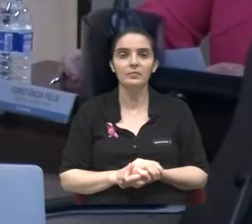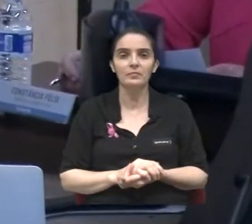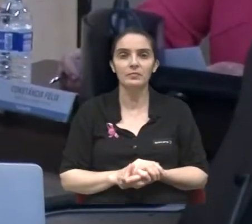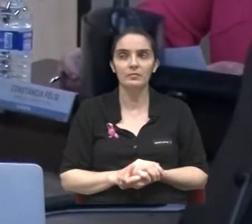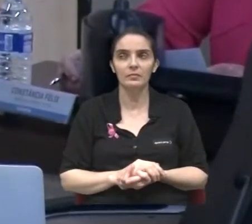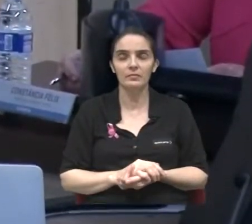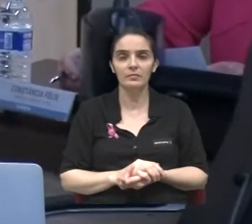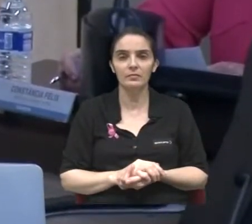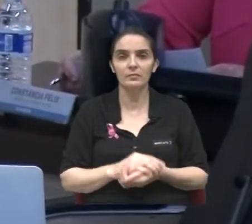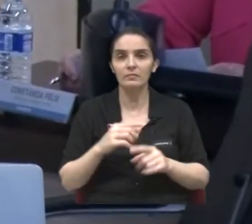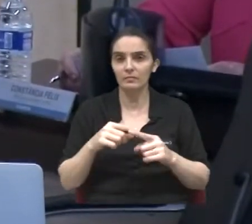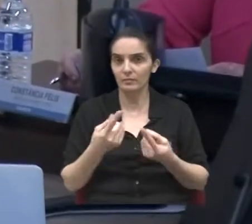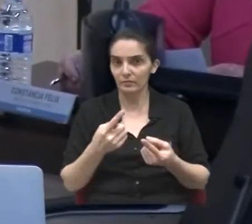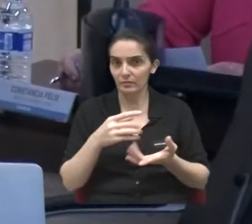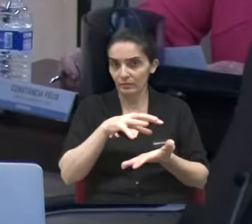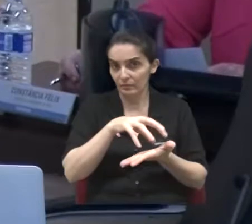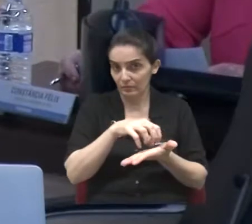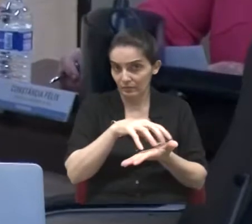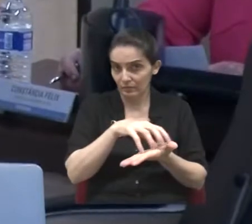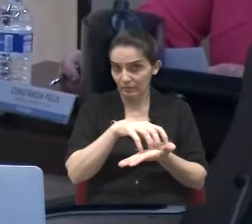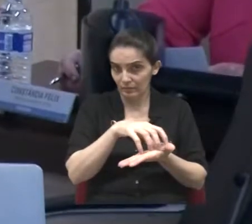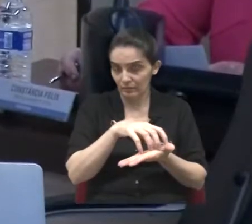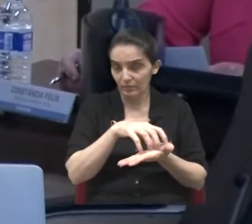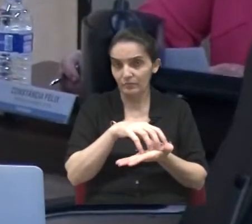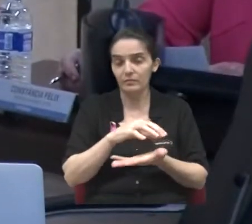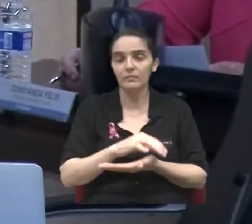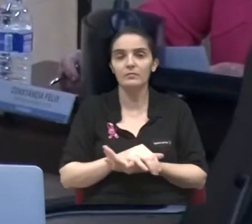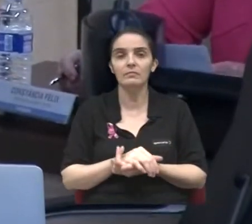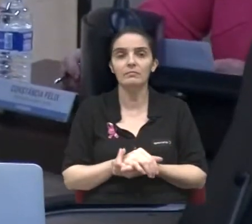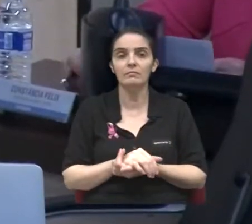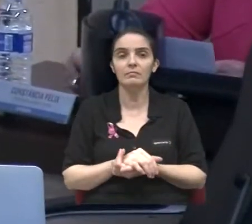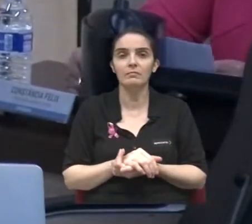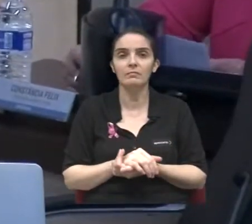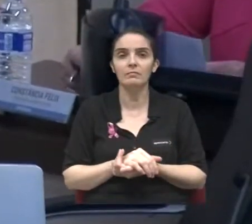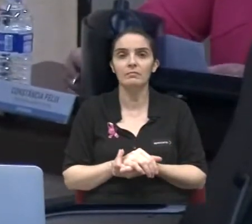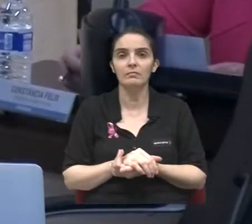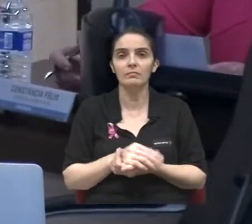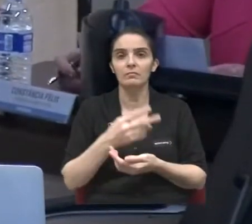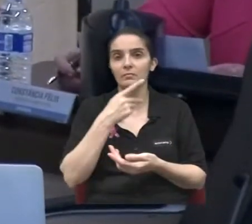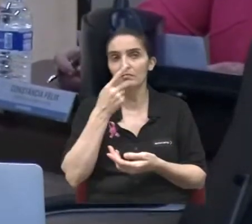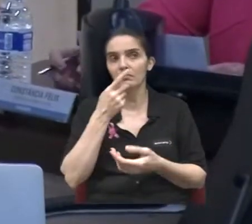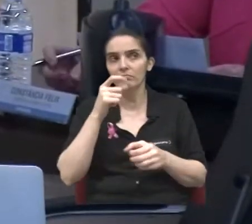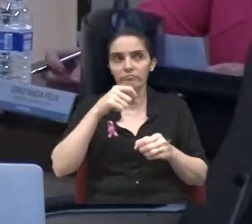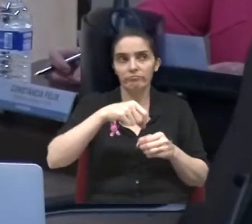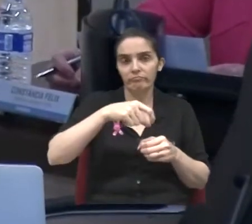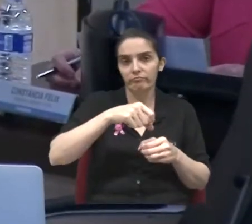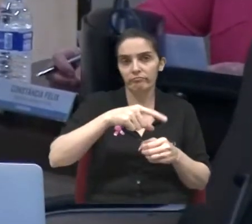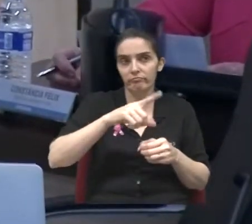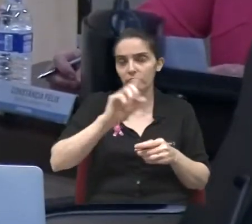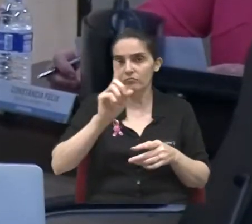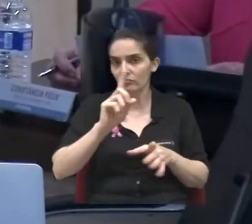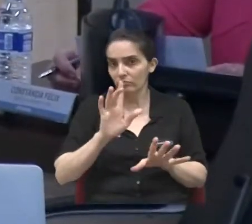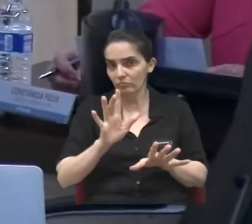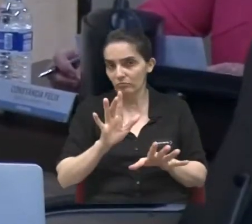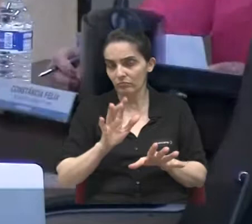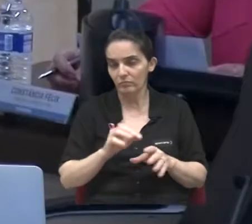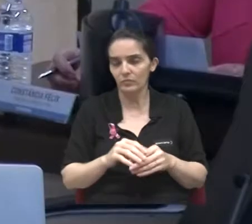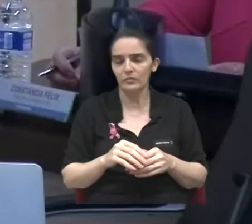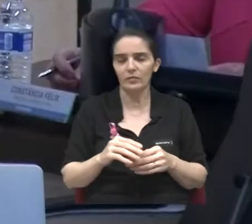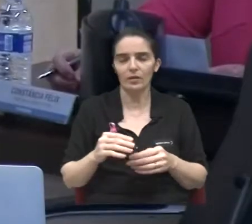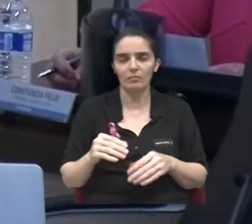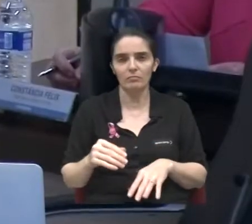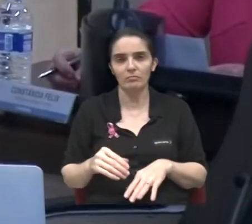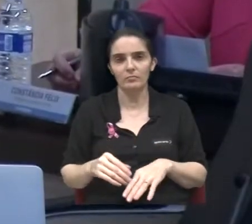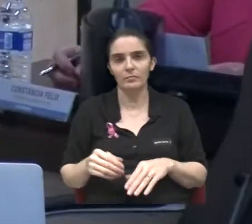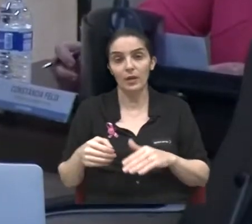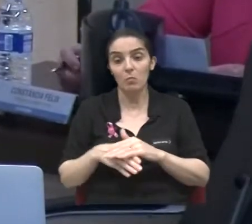taxa, que a gente chama popularmente de taxa, porque taxa é uma espécie tributária, né? Nós sempre temos o hábito de falar de taxa, taxa, taxa, mas